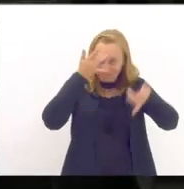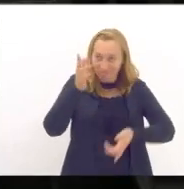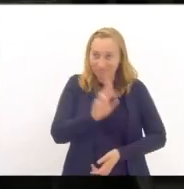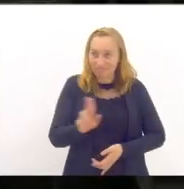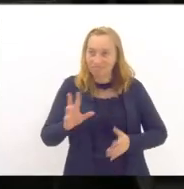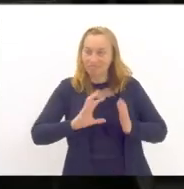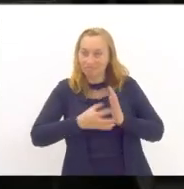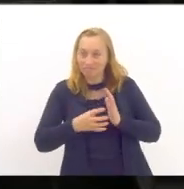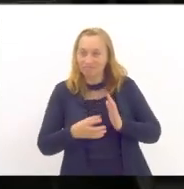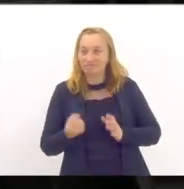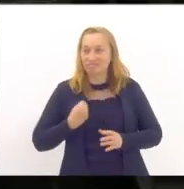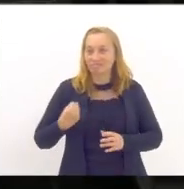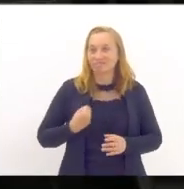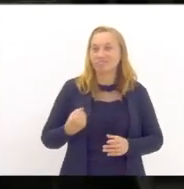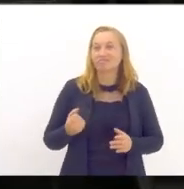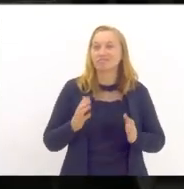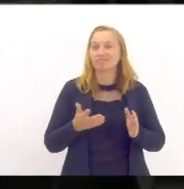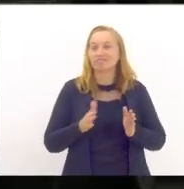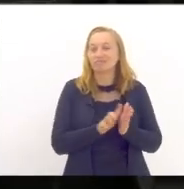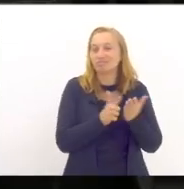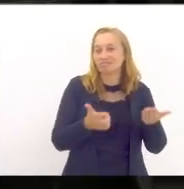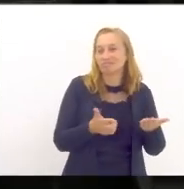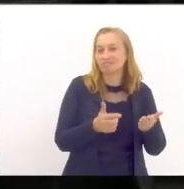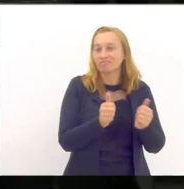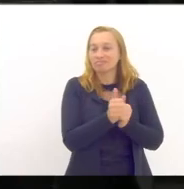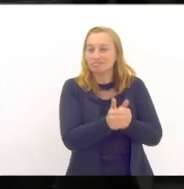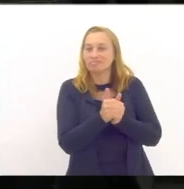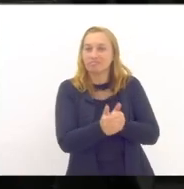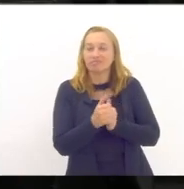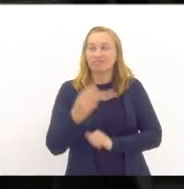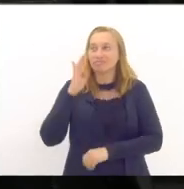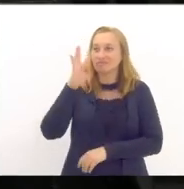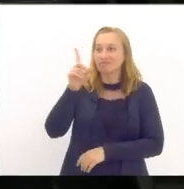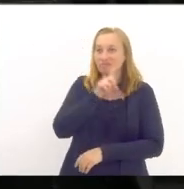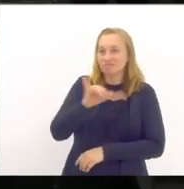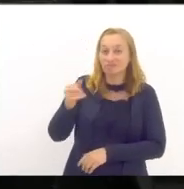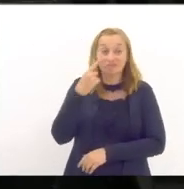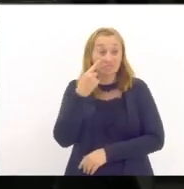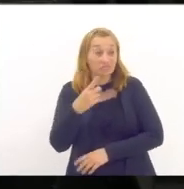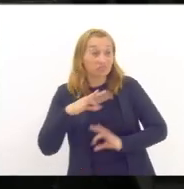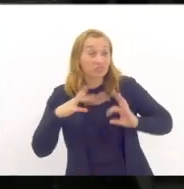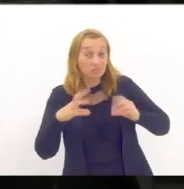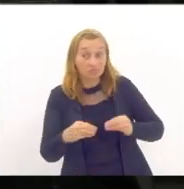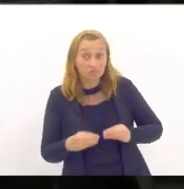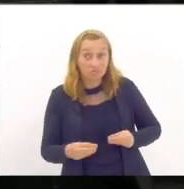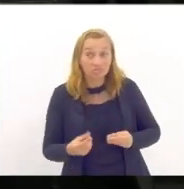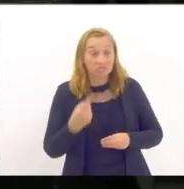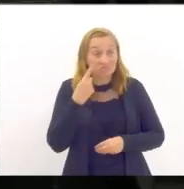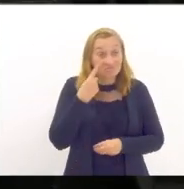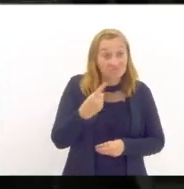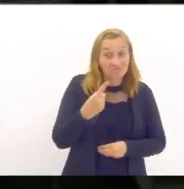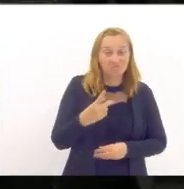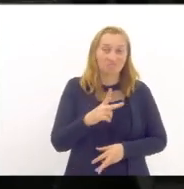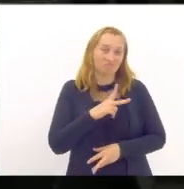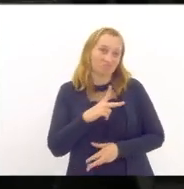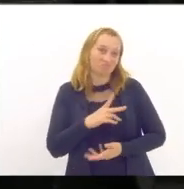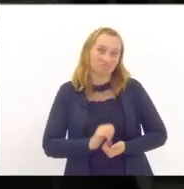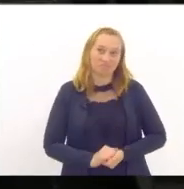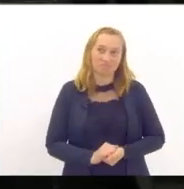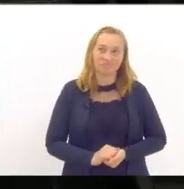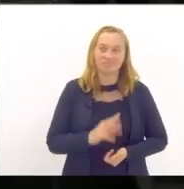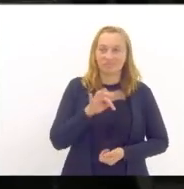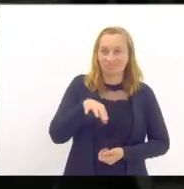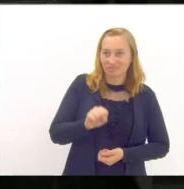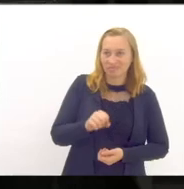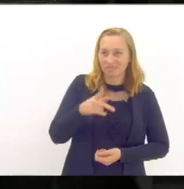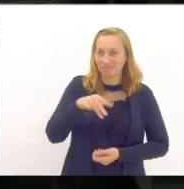partidos. E, acompanhando as páginas dos jornais, imaginava o dia em que poderia assistir a isso tudo com os meus próprios olhos. Thaís e